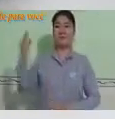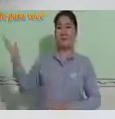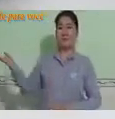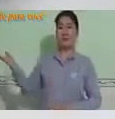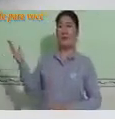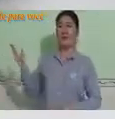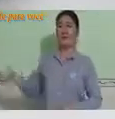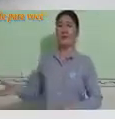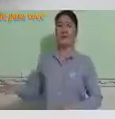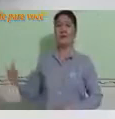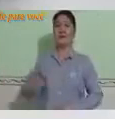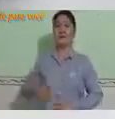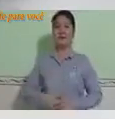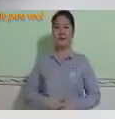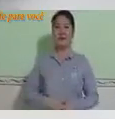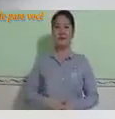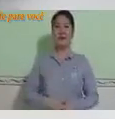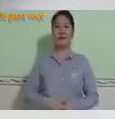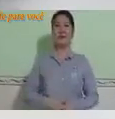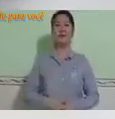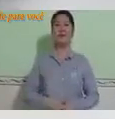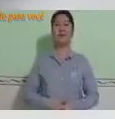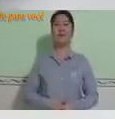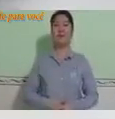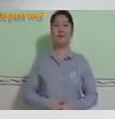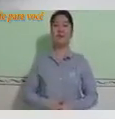imaginária, vírgula, mantendo as costas sempre retas.